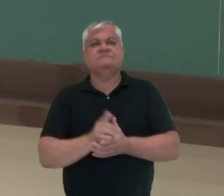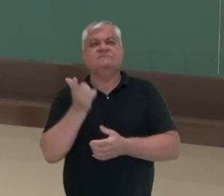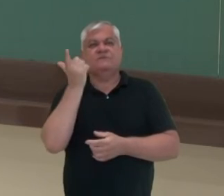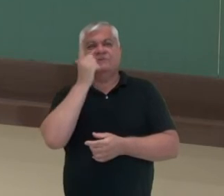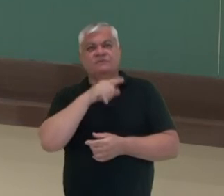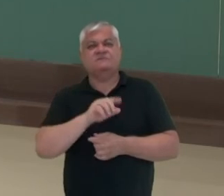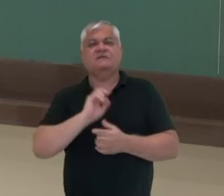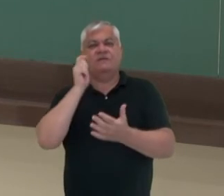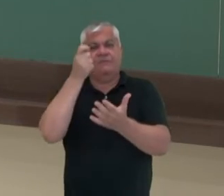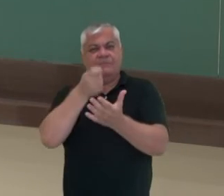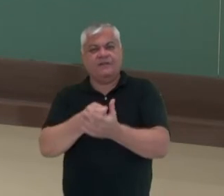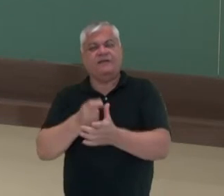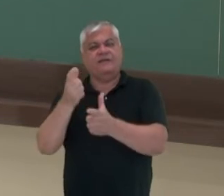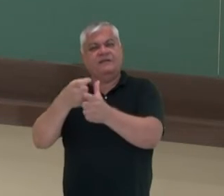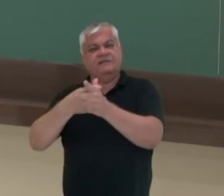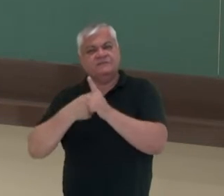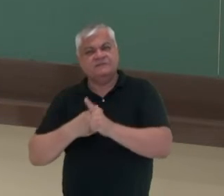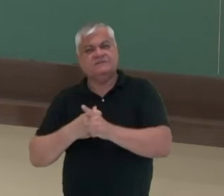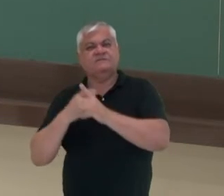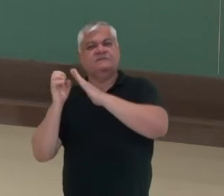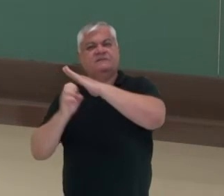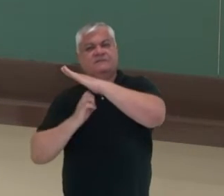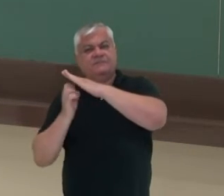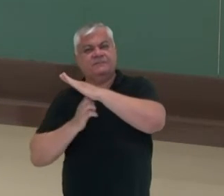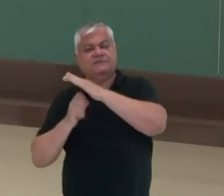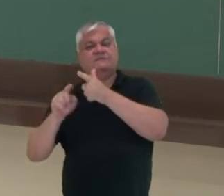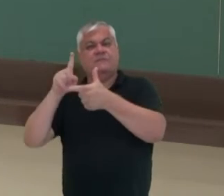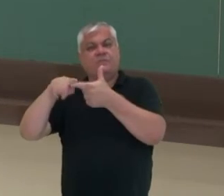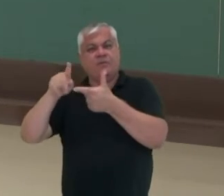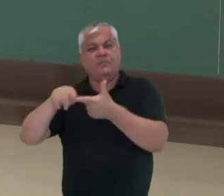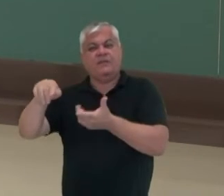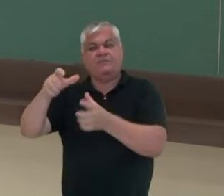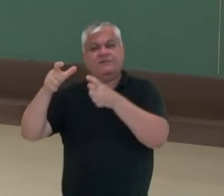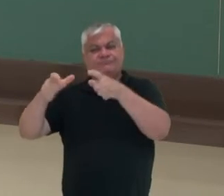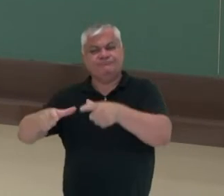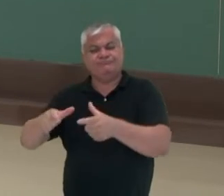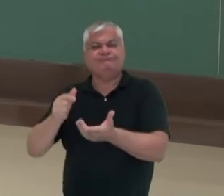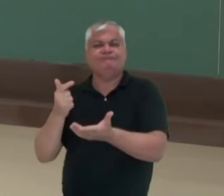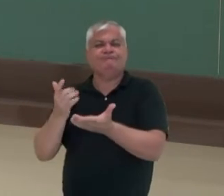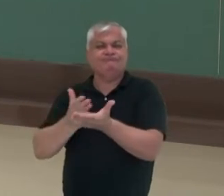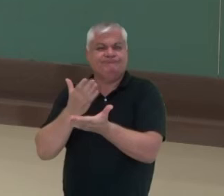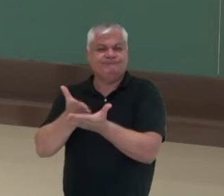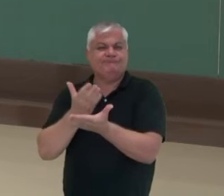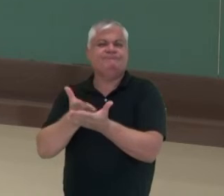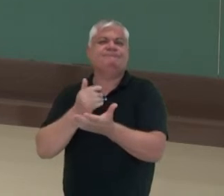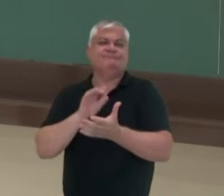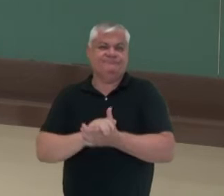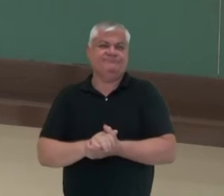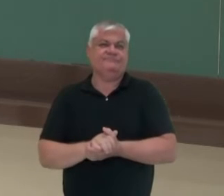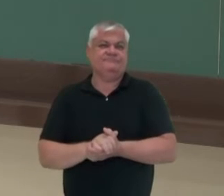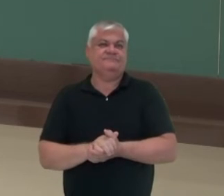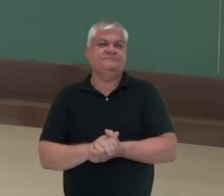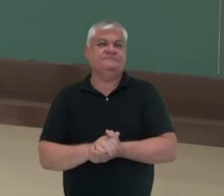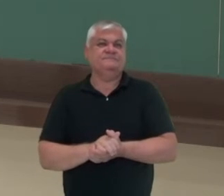conseguir pagar as dívidas, né? A crise no setor literário gerou tudo